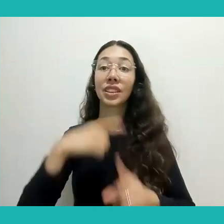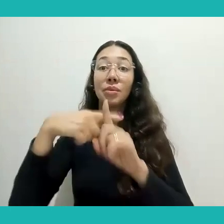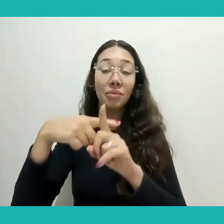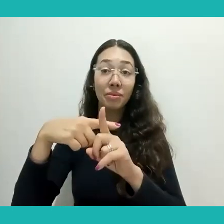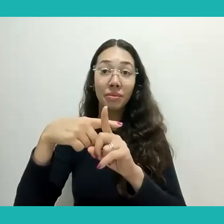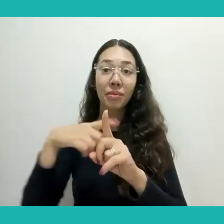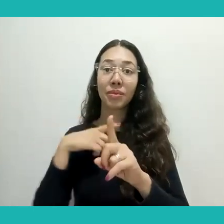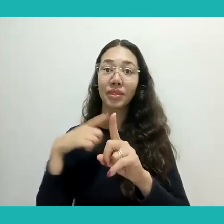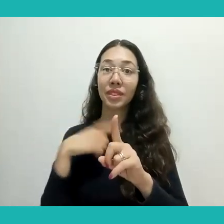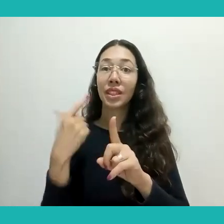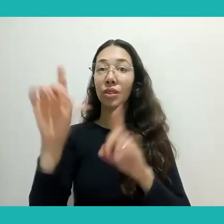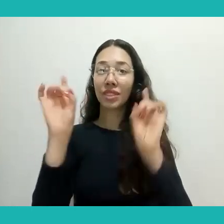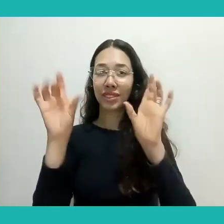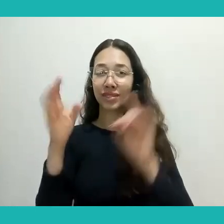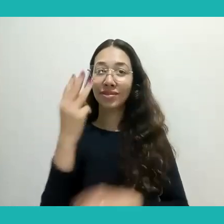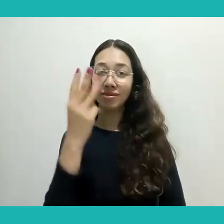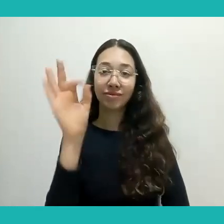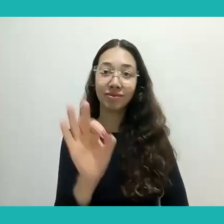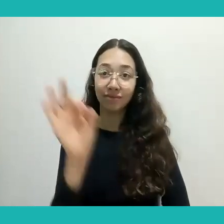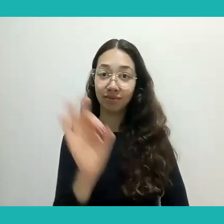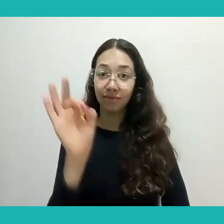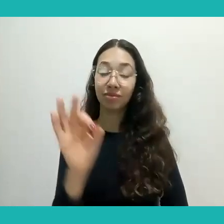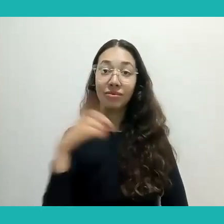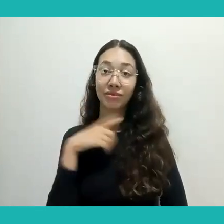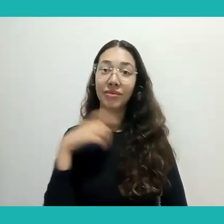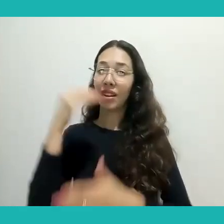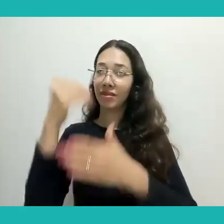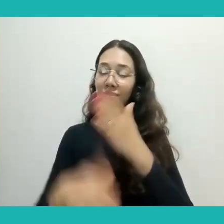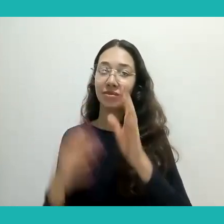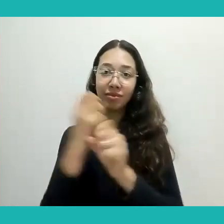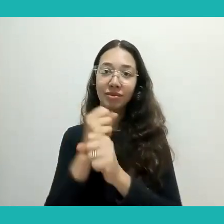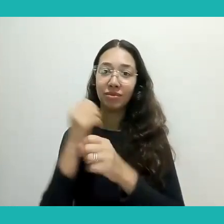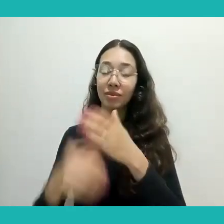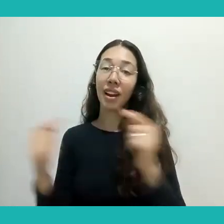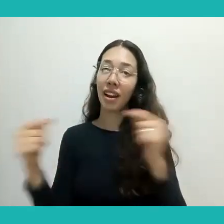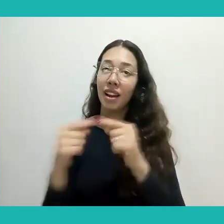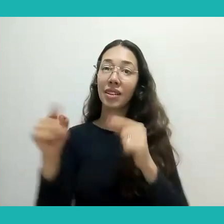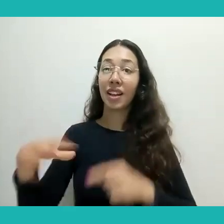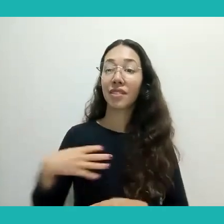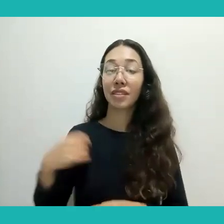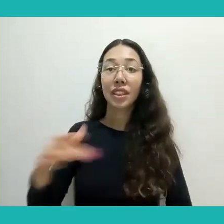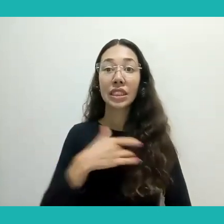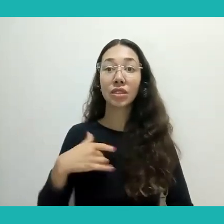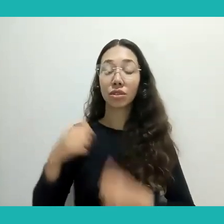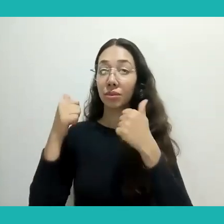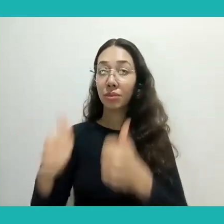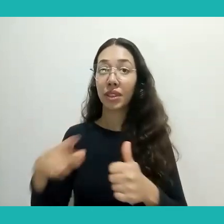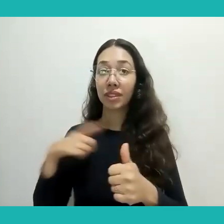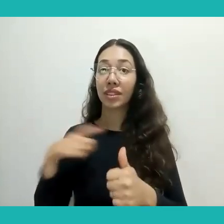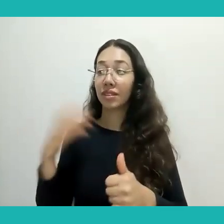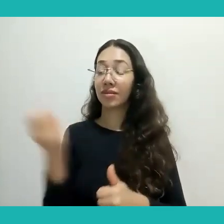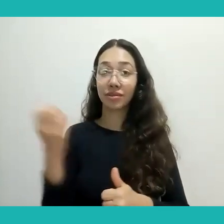à alíquota especial de 3%, que é destinada especificamente às filhas não inválidas